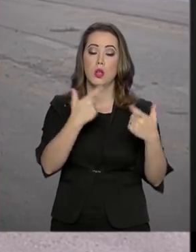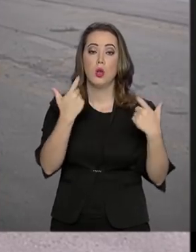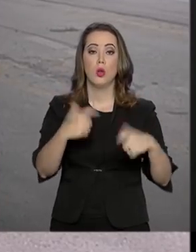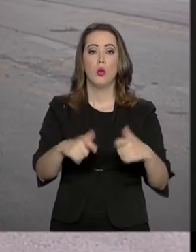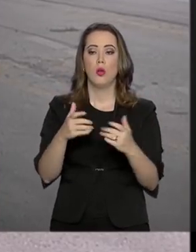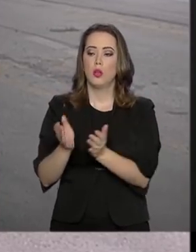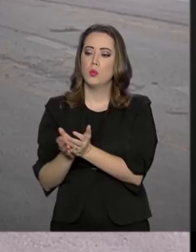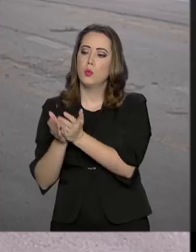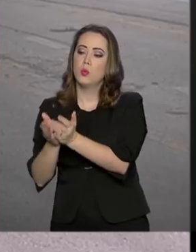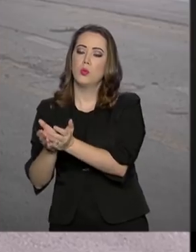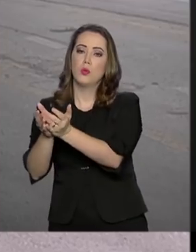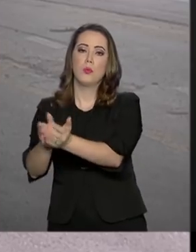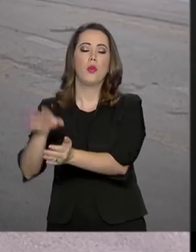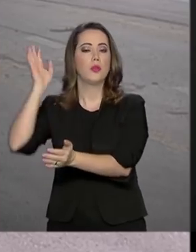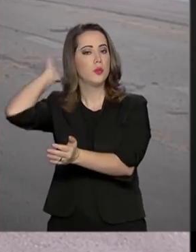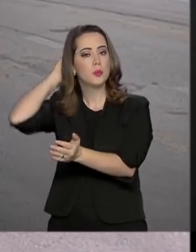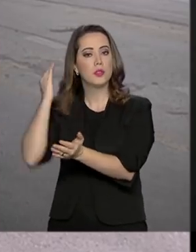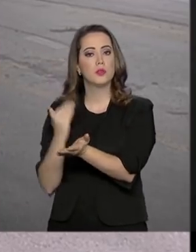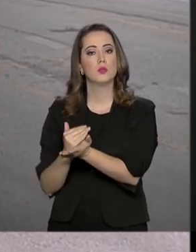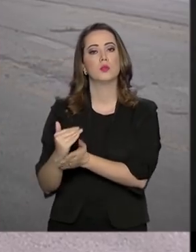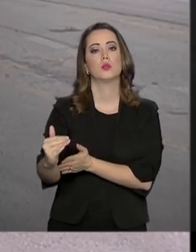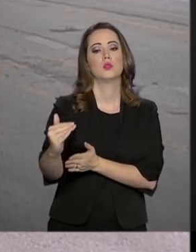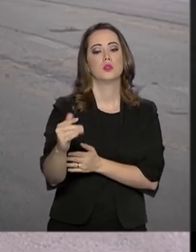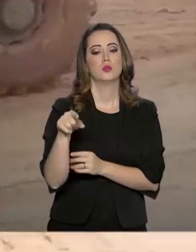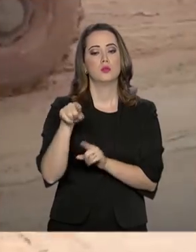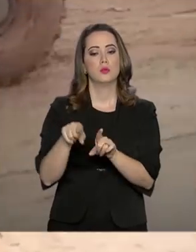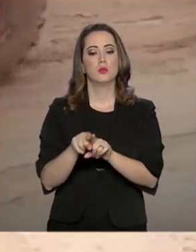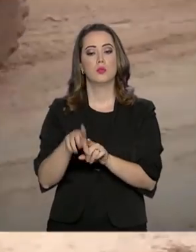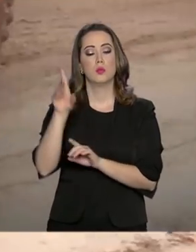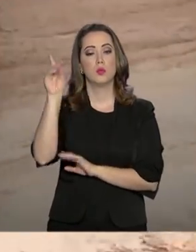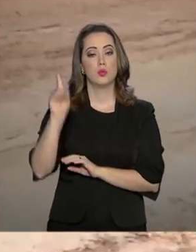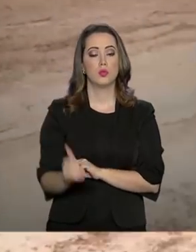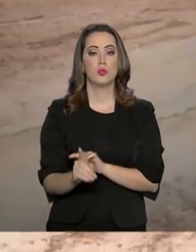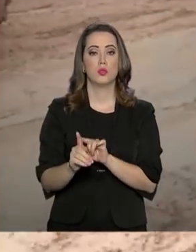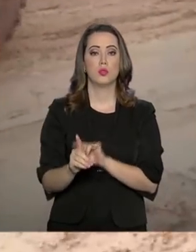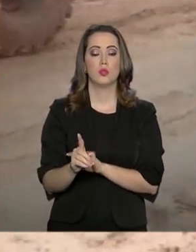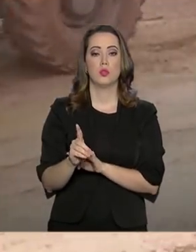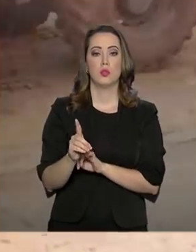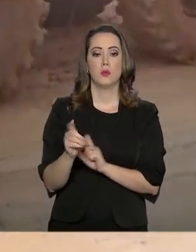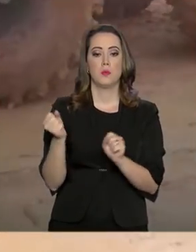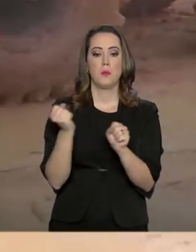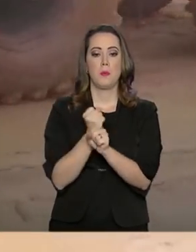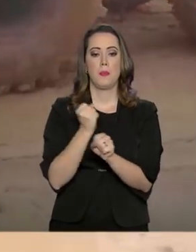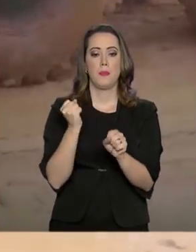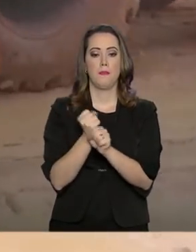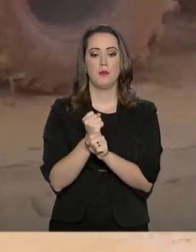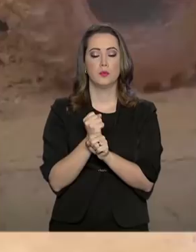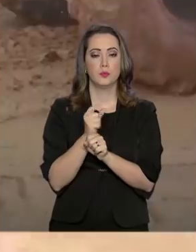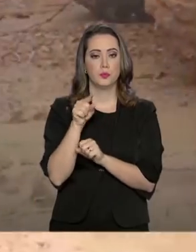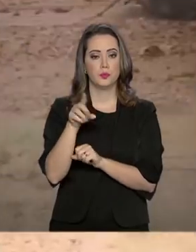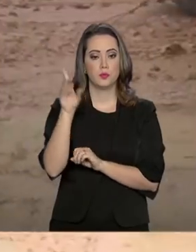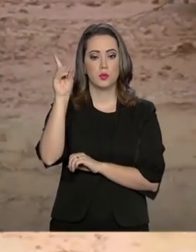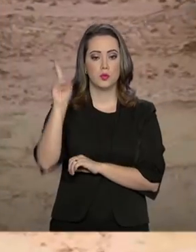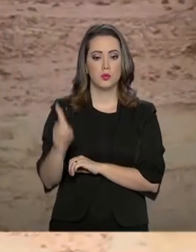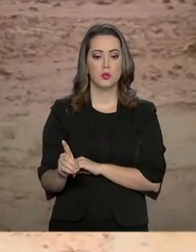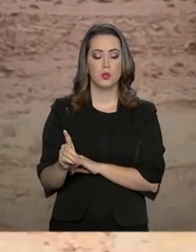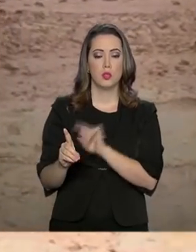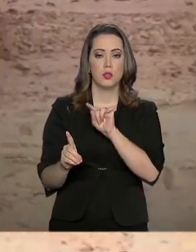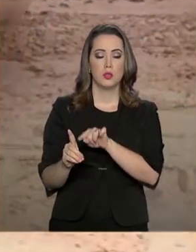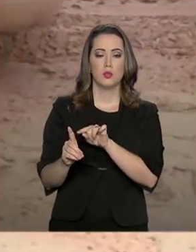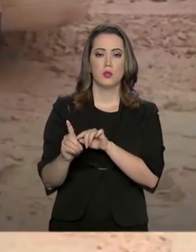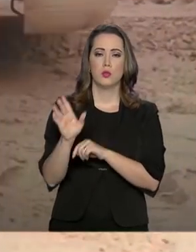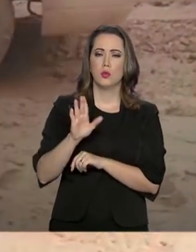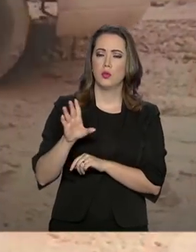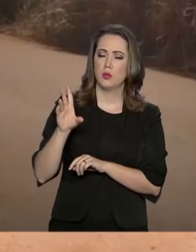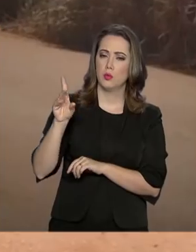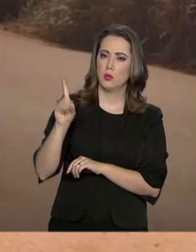de Miritituba, no Pará, continua. O diretor de infraestrutura, o diretor-geral do Departamento